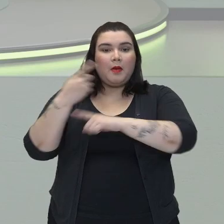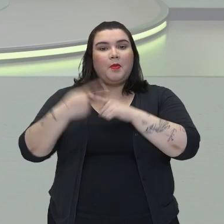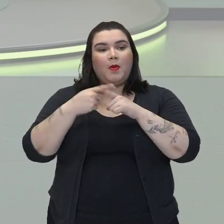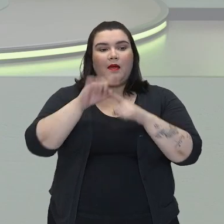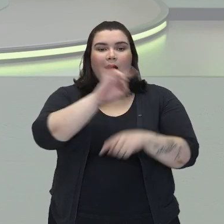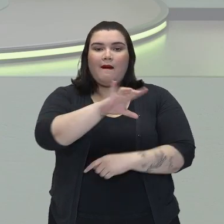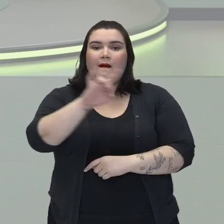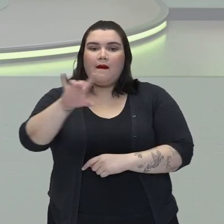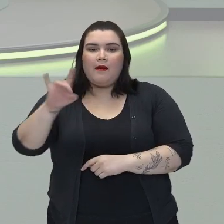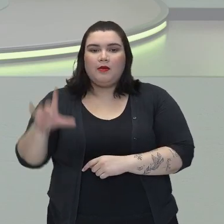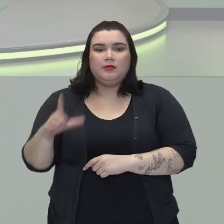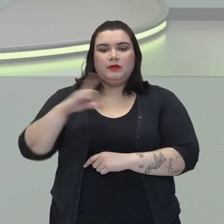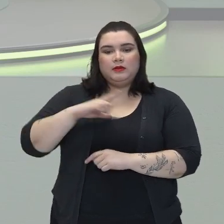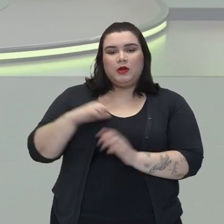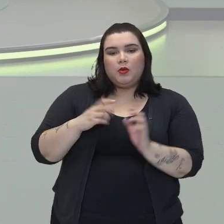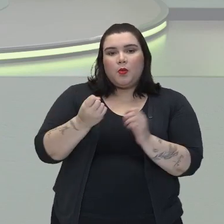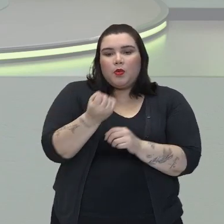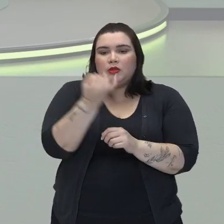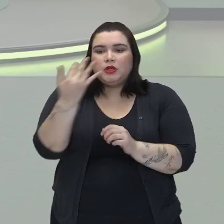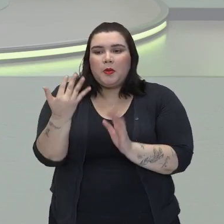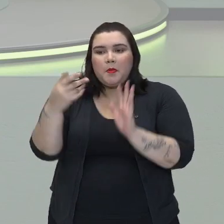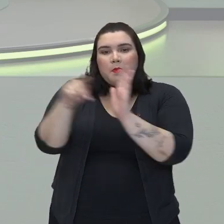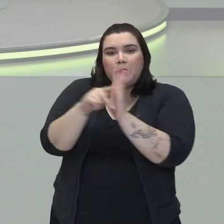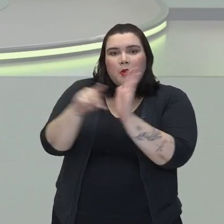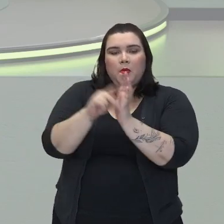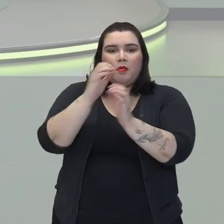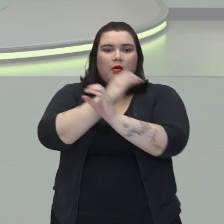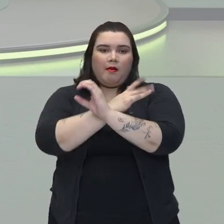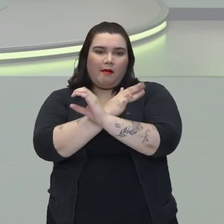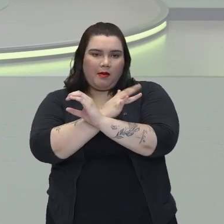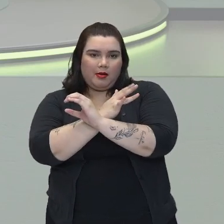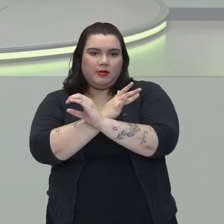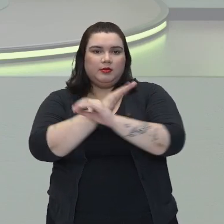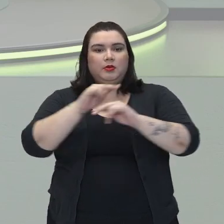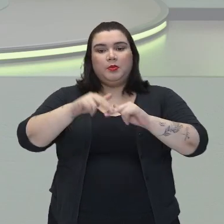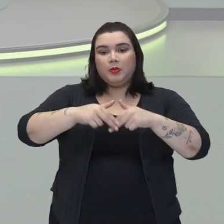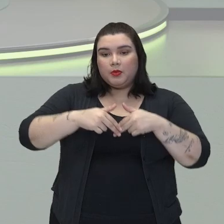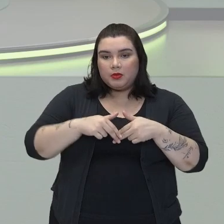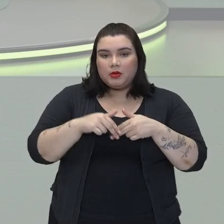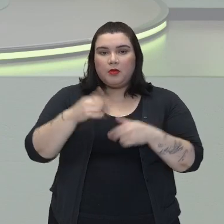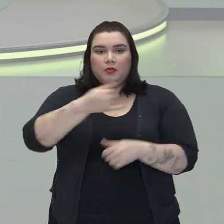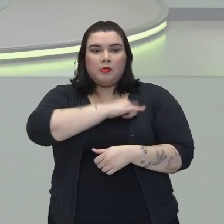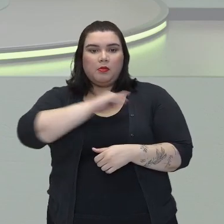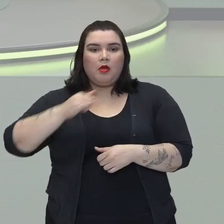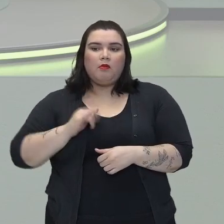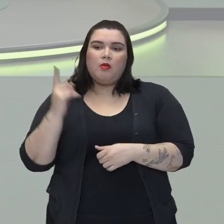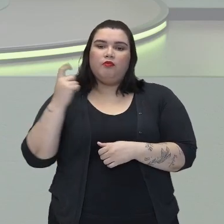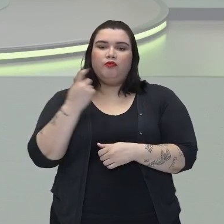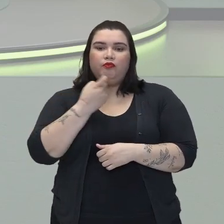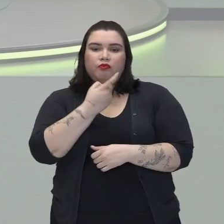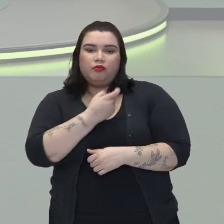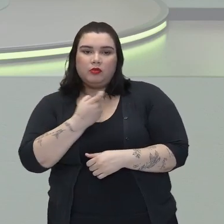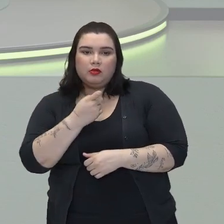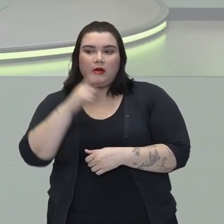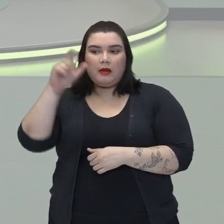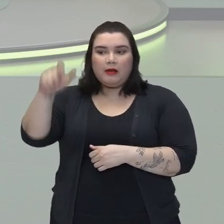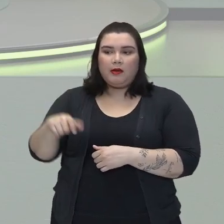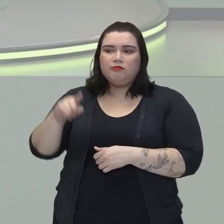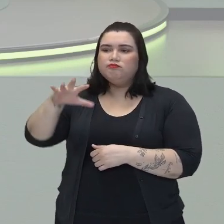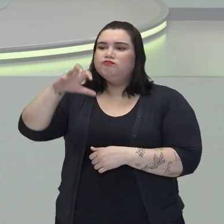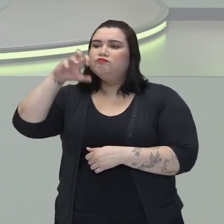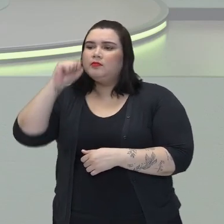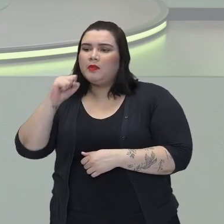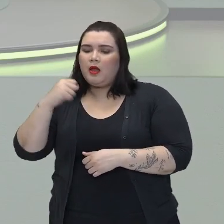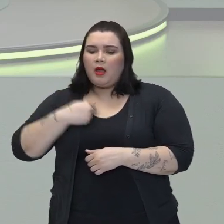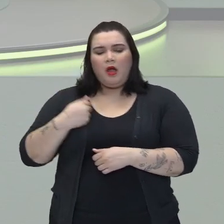tem aí uma certa quantidade de ácidos carboxílicos. É por isso que um perfume fica de um cheiro numa pessoa e em